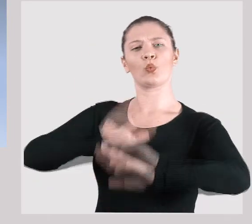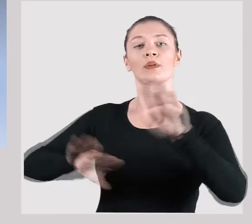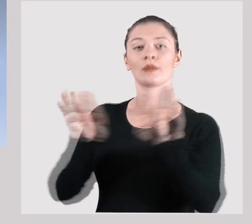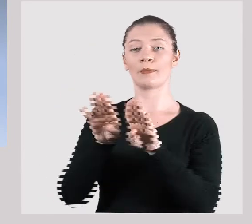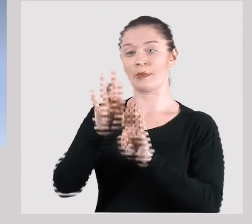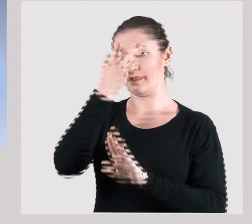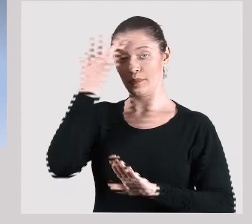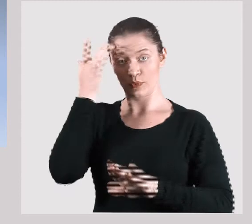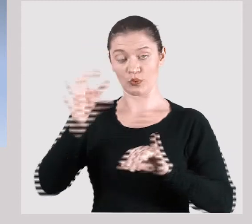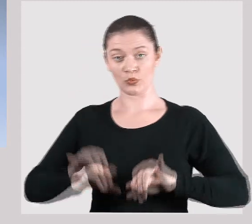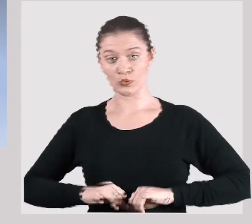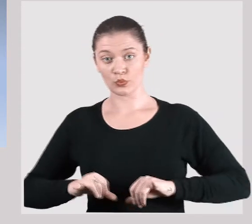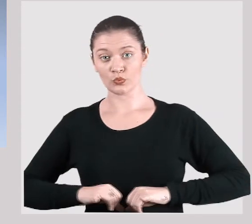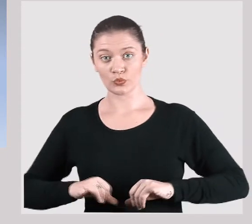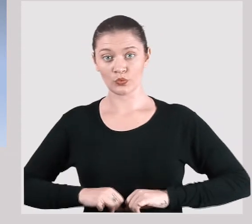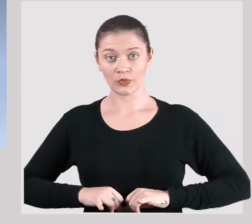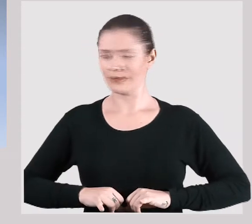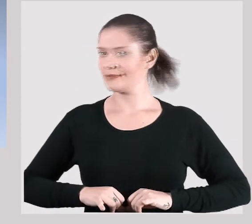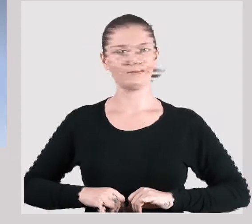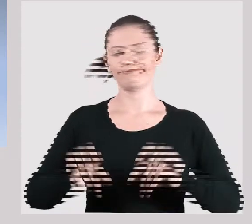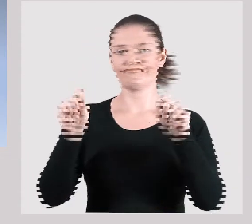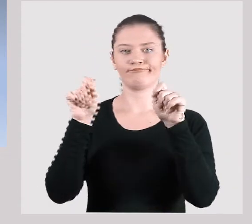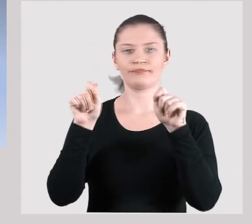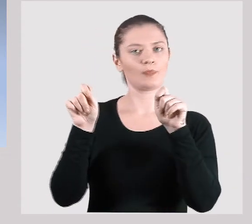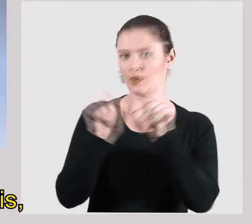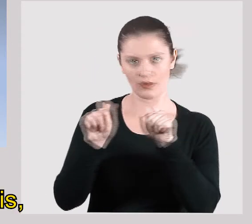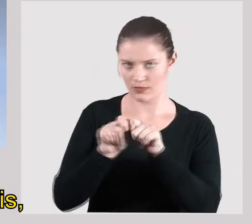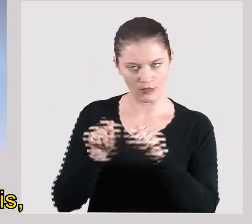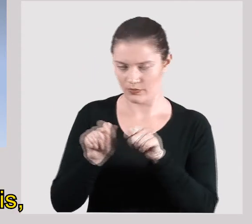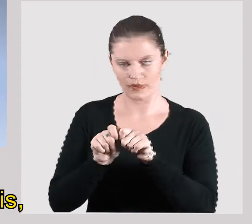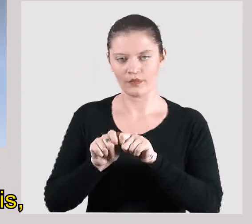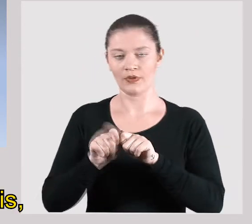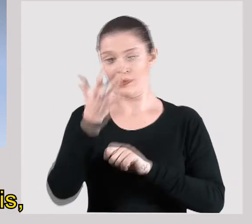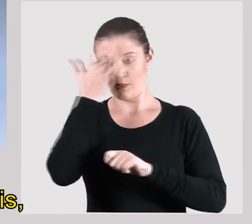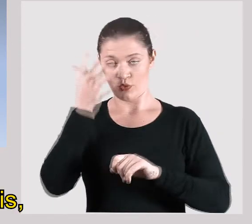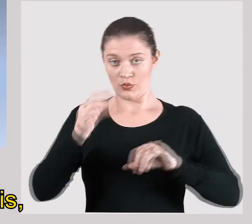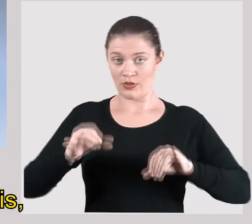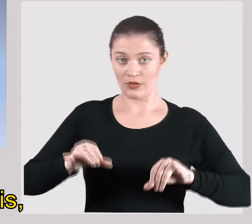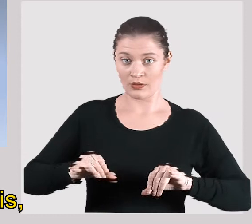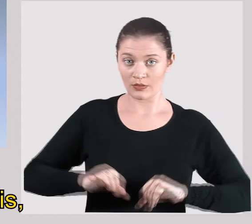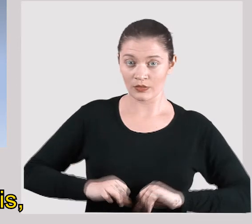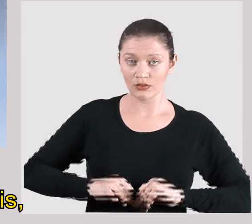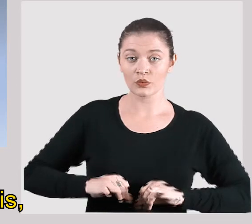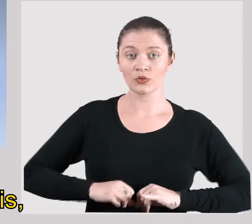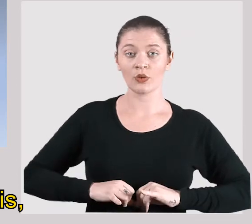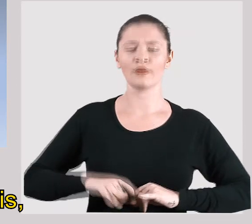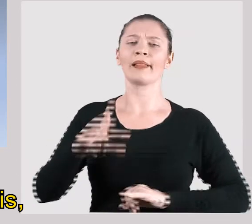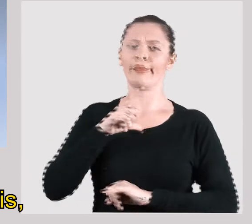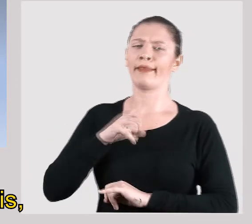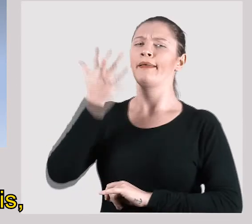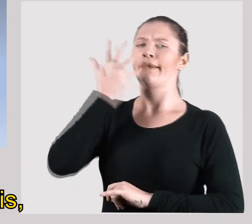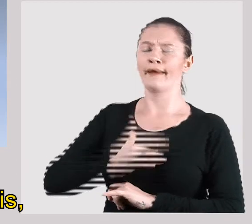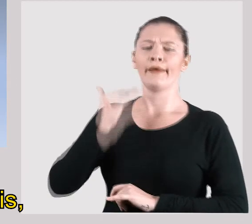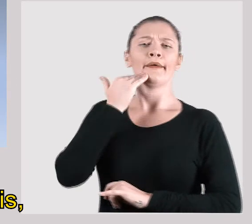vulneráveis, não fazer de preferência experimentos em vulneráveis, e aqui a gente tem crianças e adolescentes que eles são